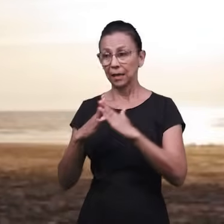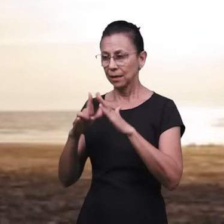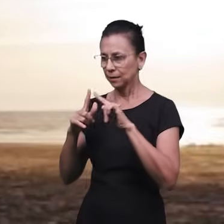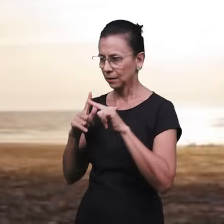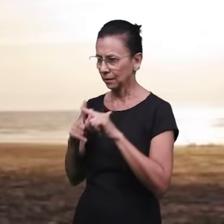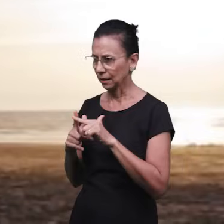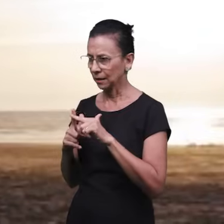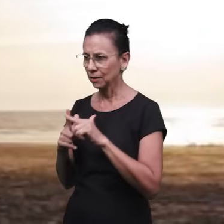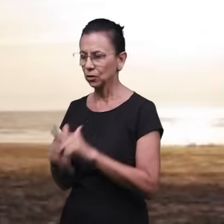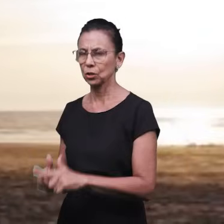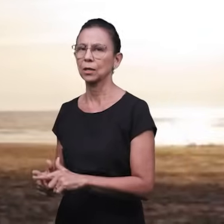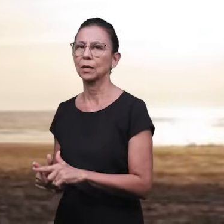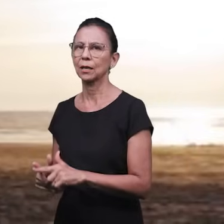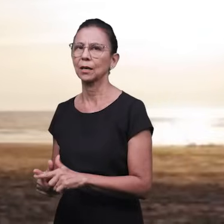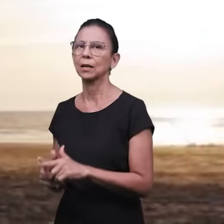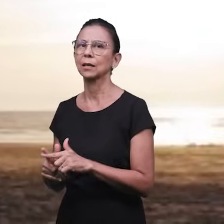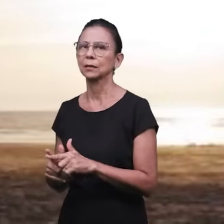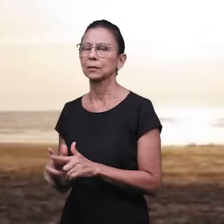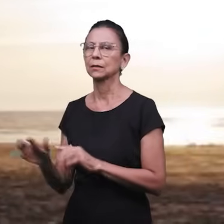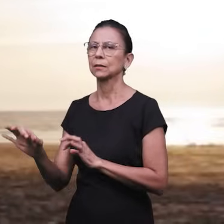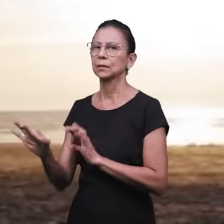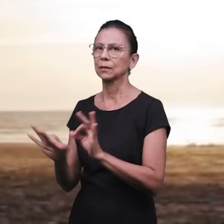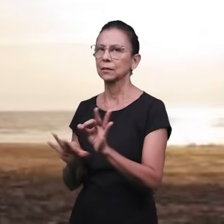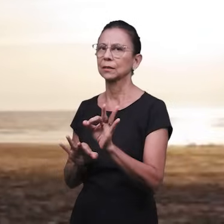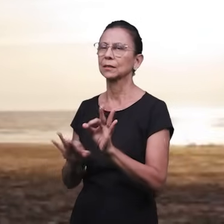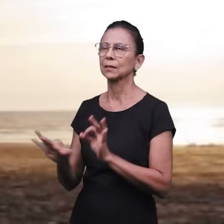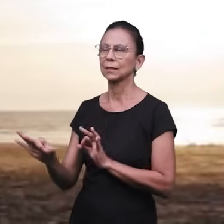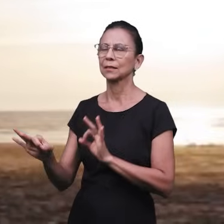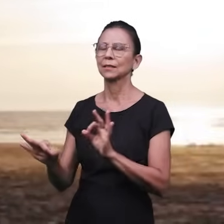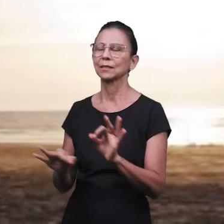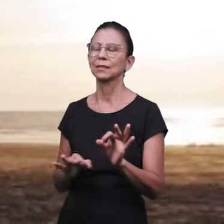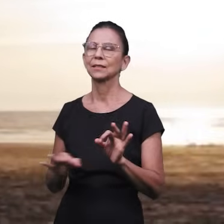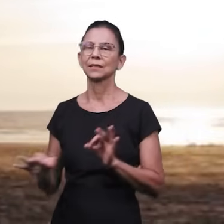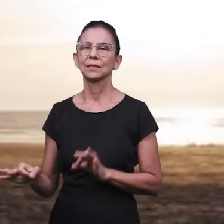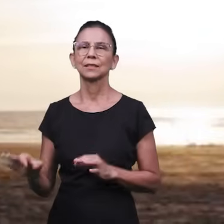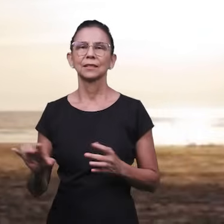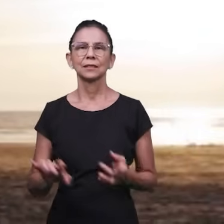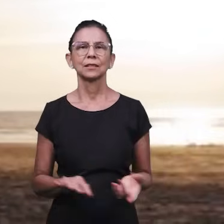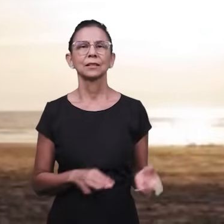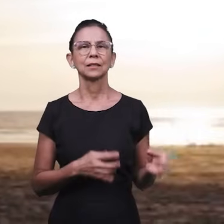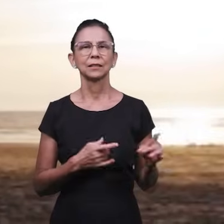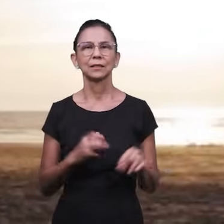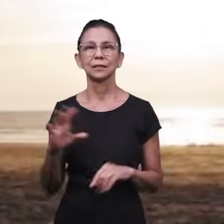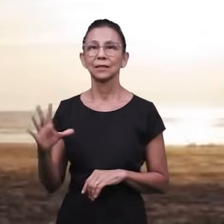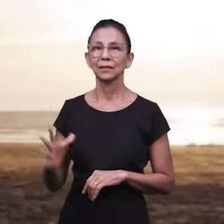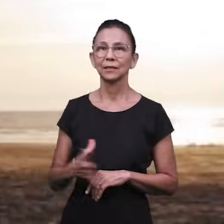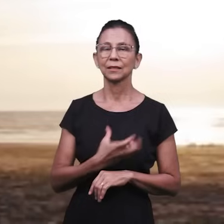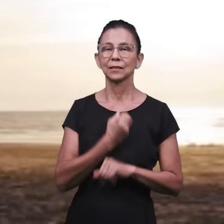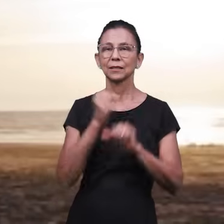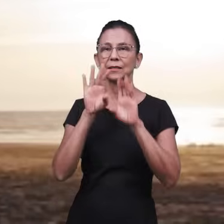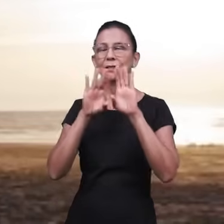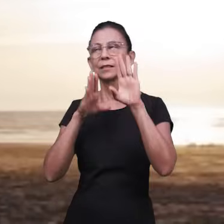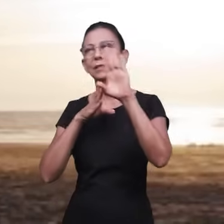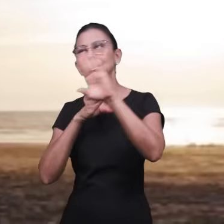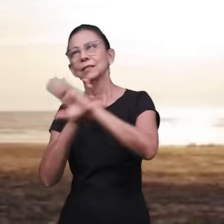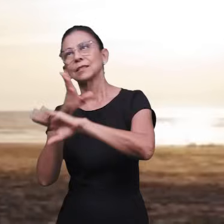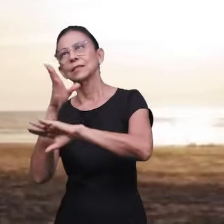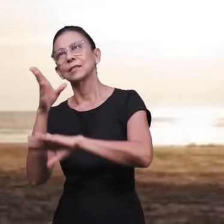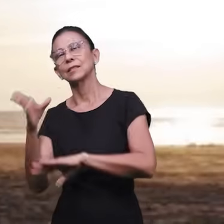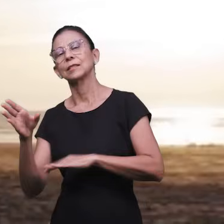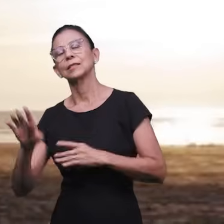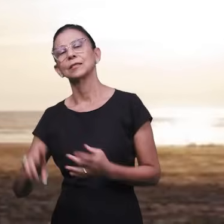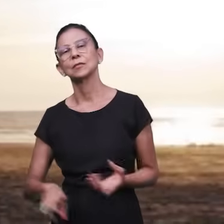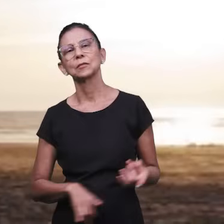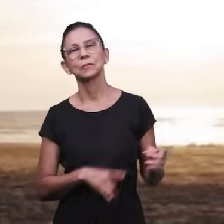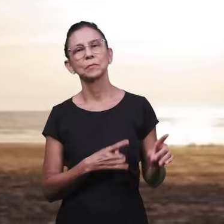e preparada, anseia estar logo em seu novo lar. A noiva